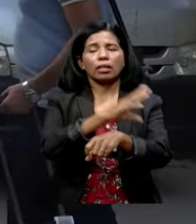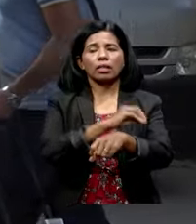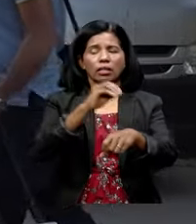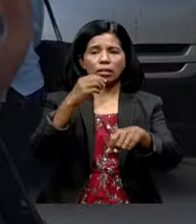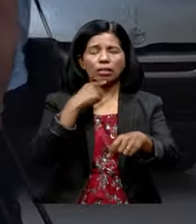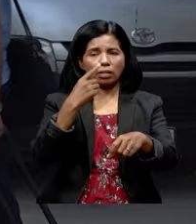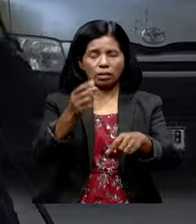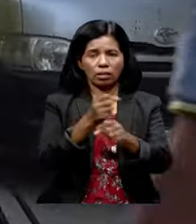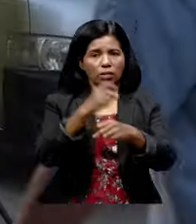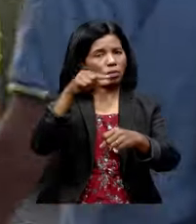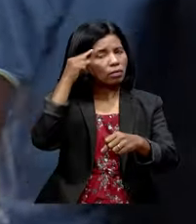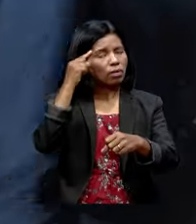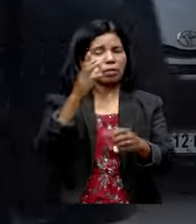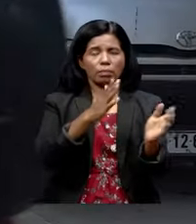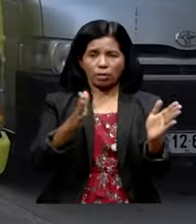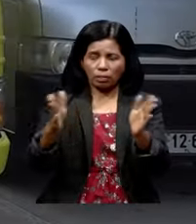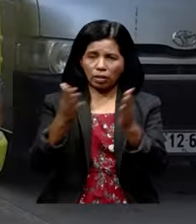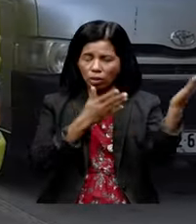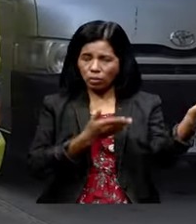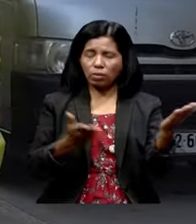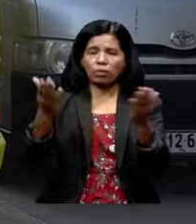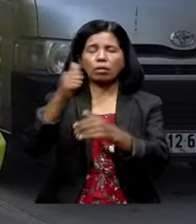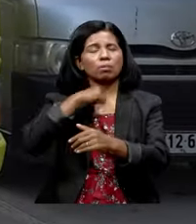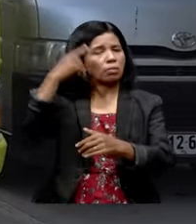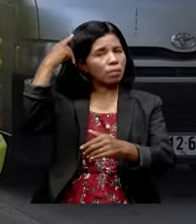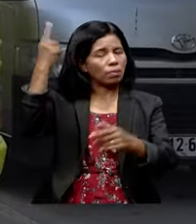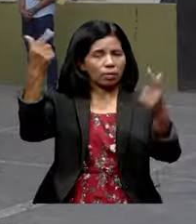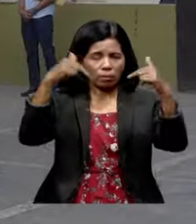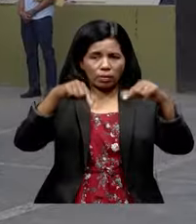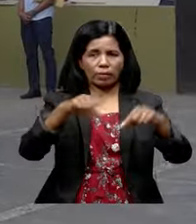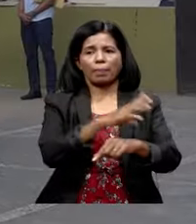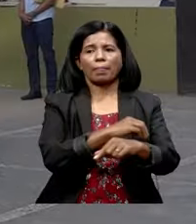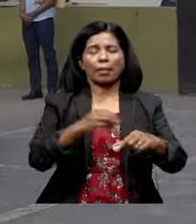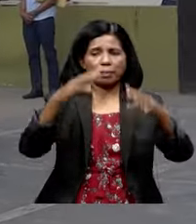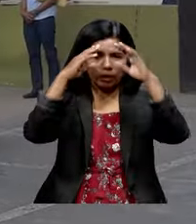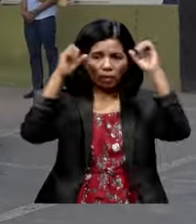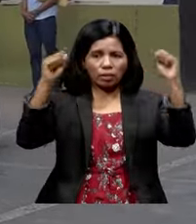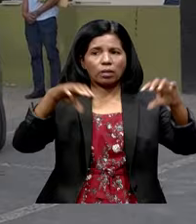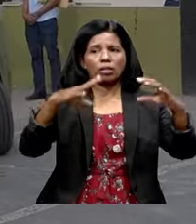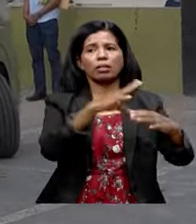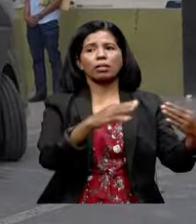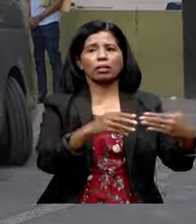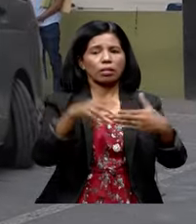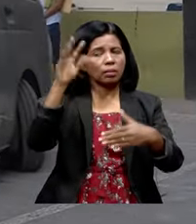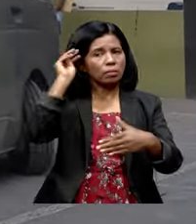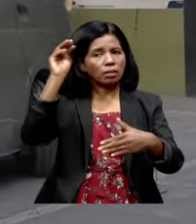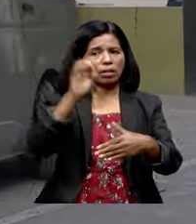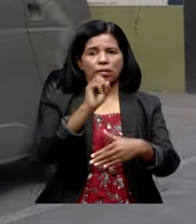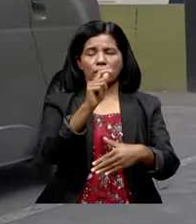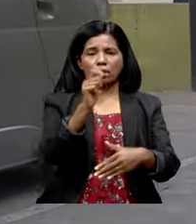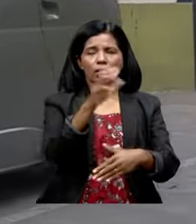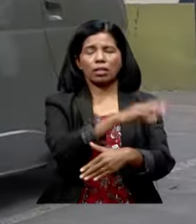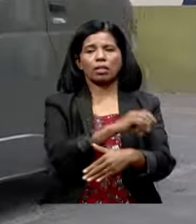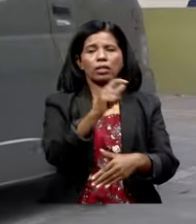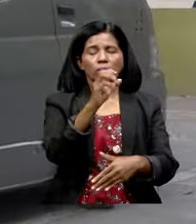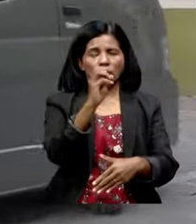sira, deve governo prepara, onde tula amo Papa, no equipa Vaticano. Presidente comissão organizadora, atual ministro administração estatal, Tomás